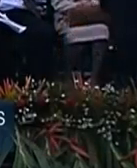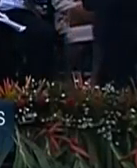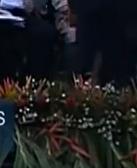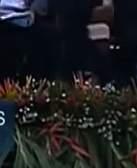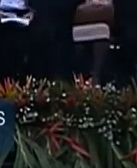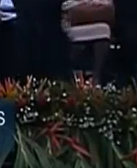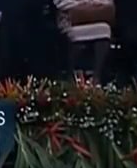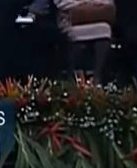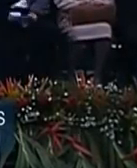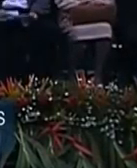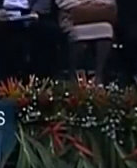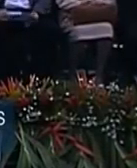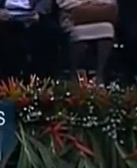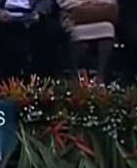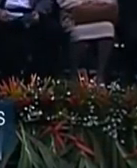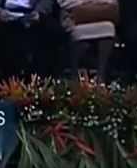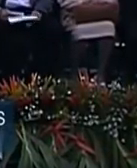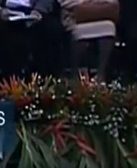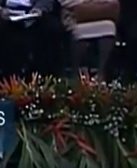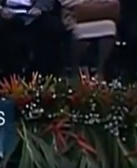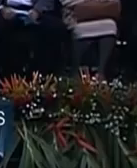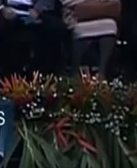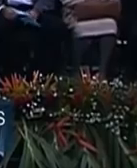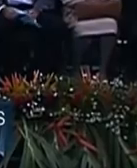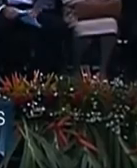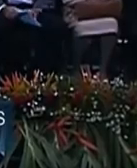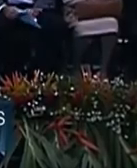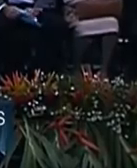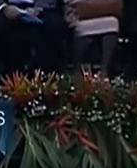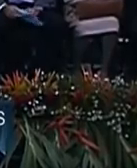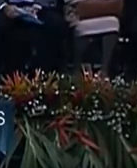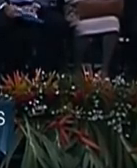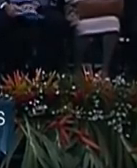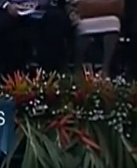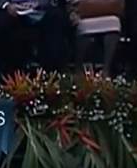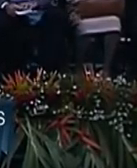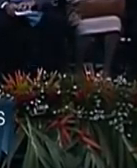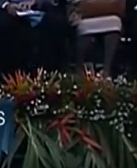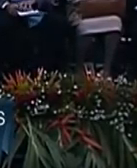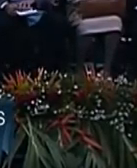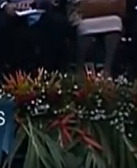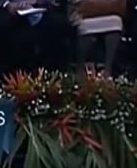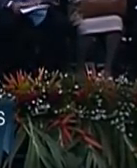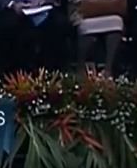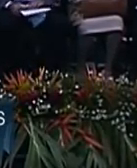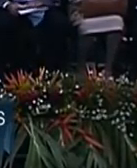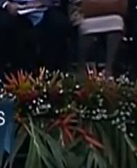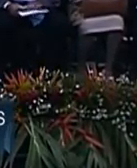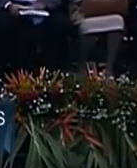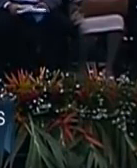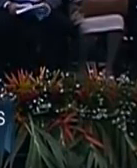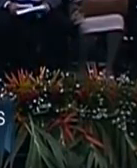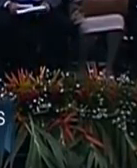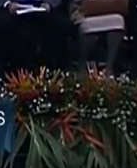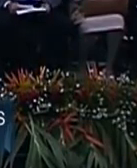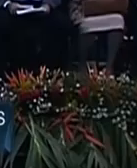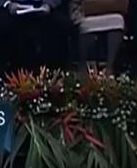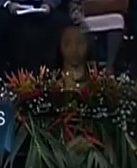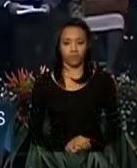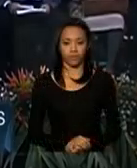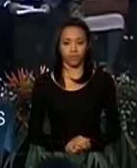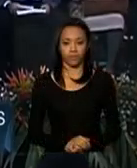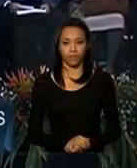Senhoras e senhores, neste momento, ouviremos as palavras do prefeito de São Francisco do Piauí, Francisco de Assis de Oliveira Costa,